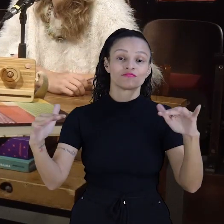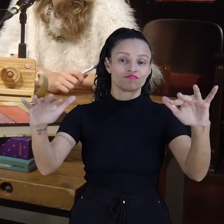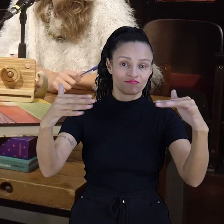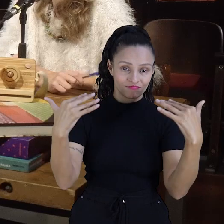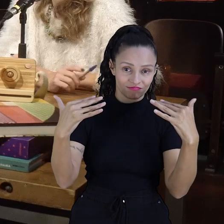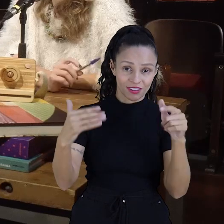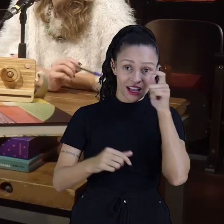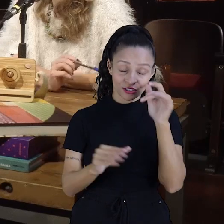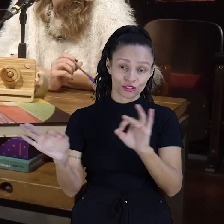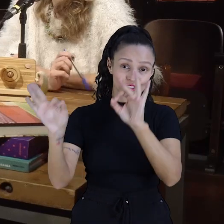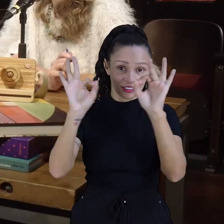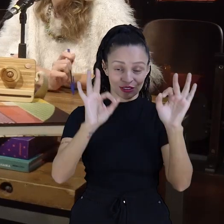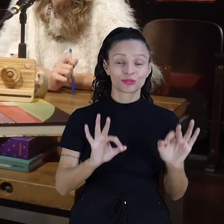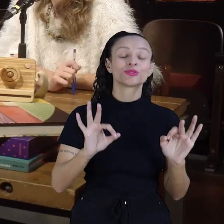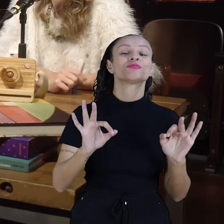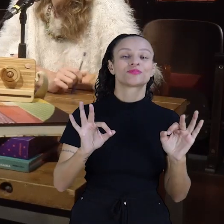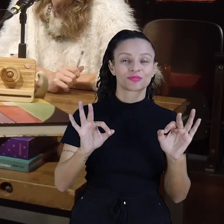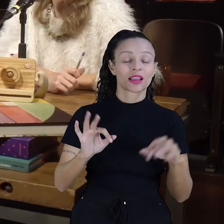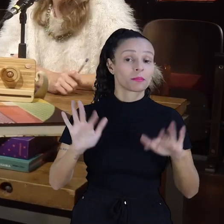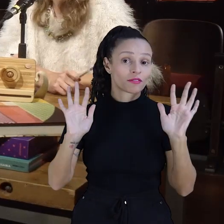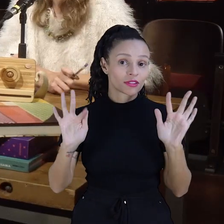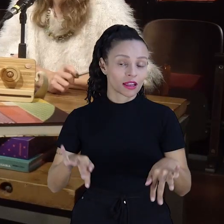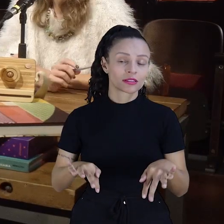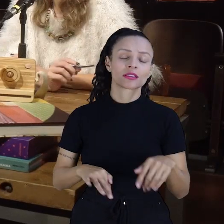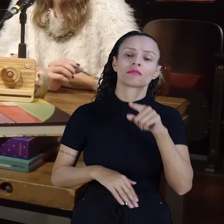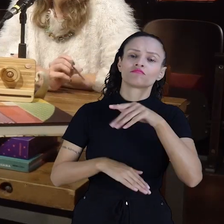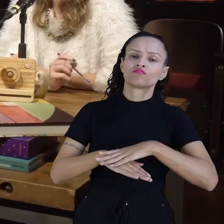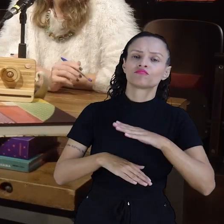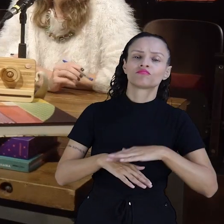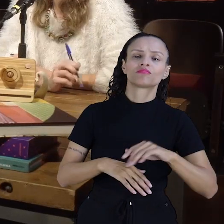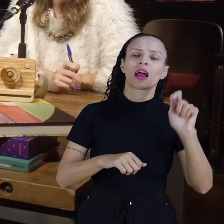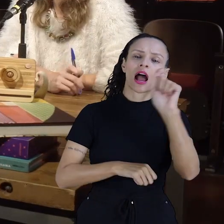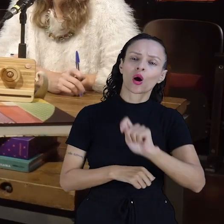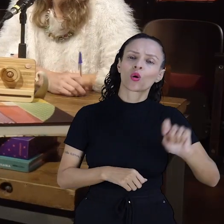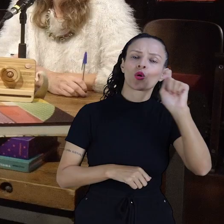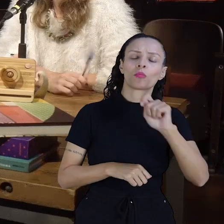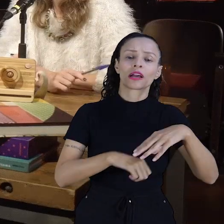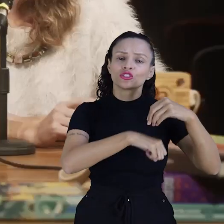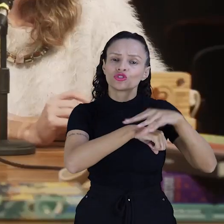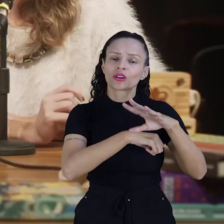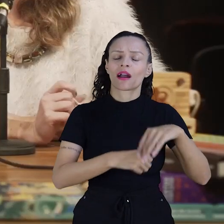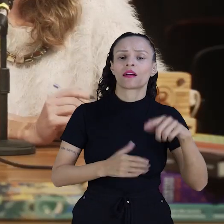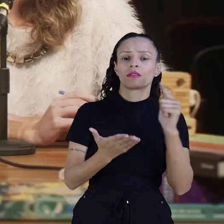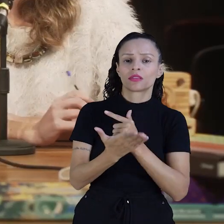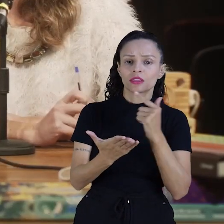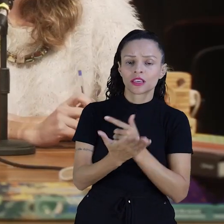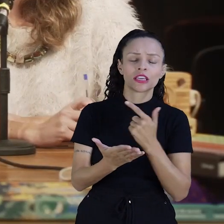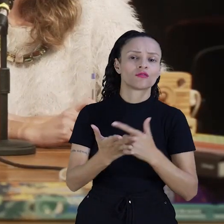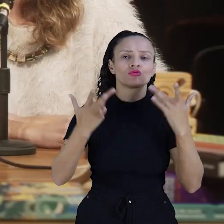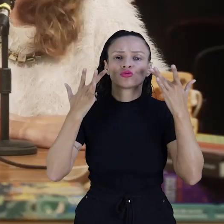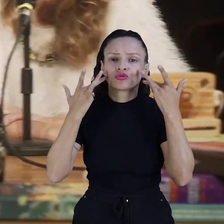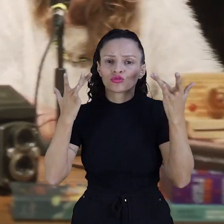vocês que estão nos assistindo. Para finalizar, Guga, dá os seus arrobas. Você quer indicar algum livro? Quer